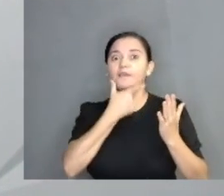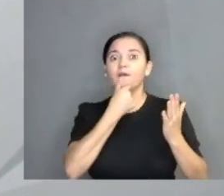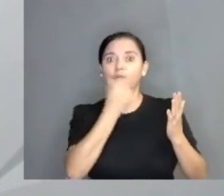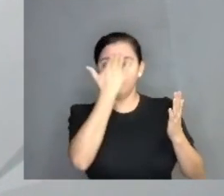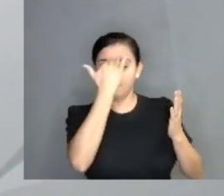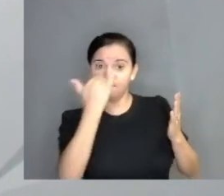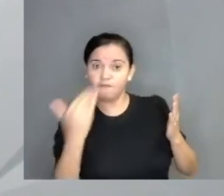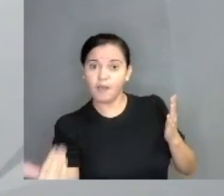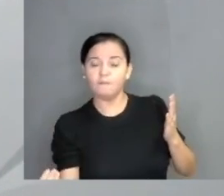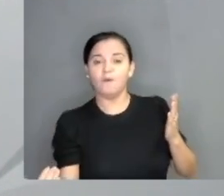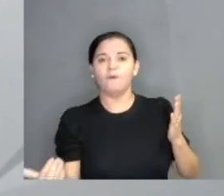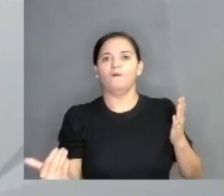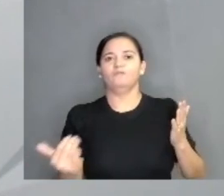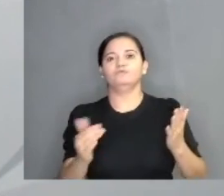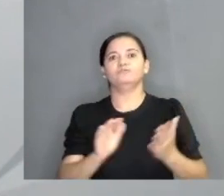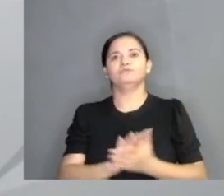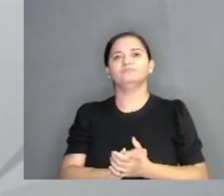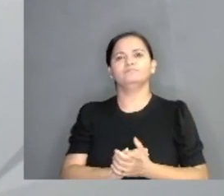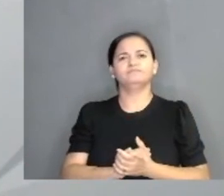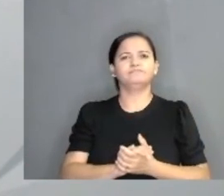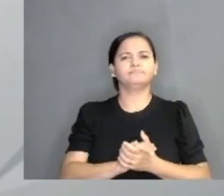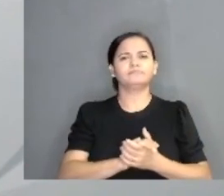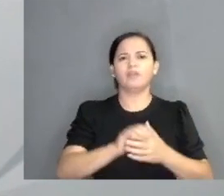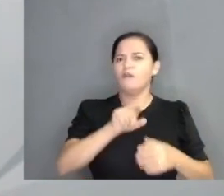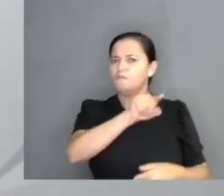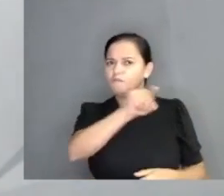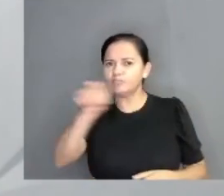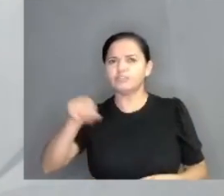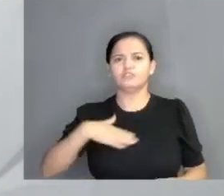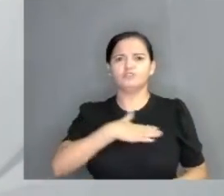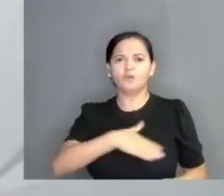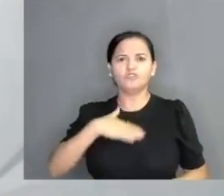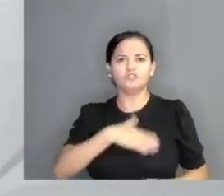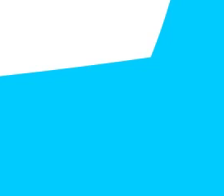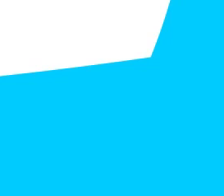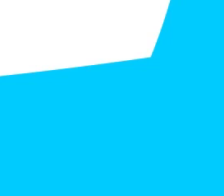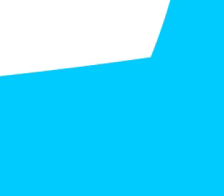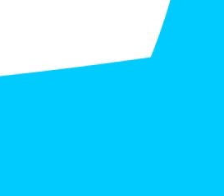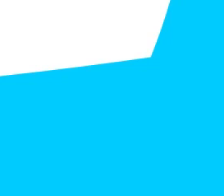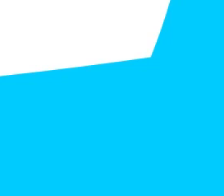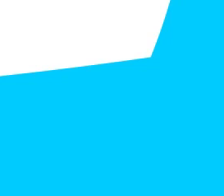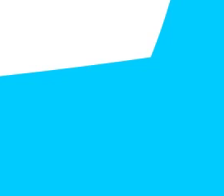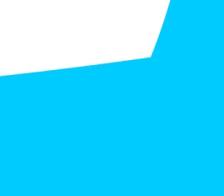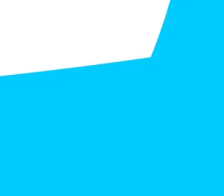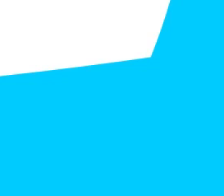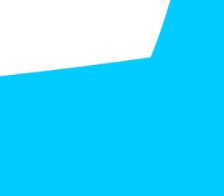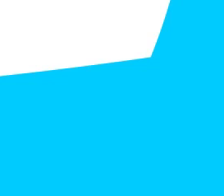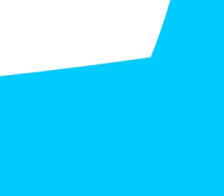e existem vários outros também. Espero que vocês tenham gostado. Até mais!